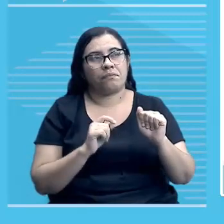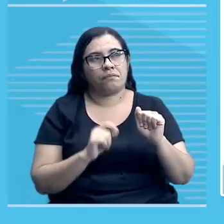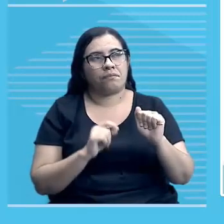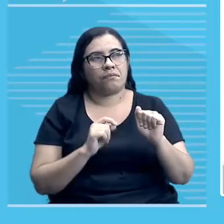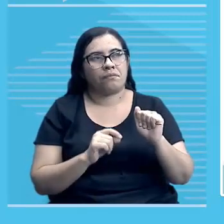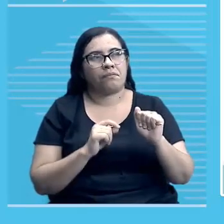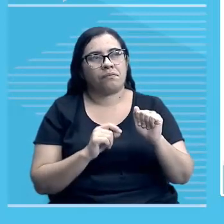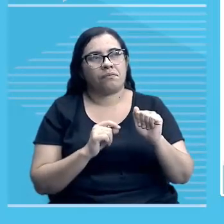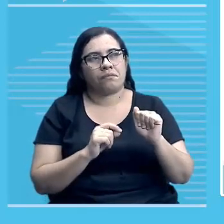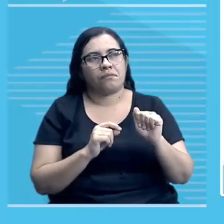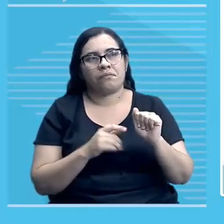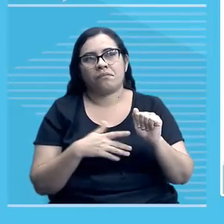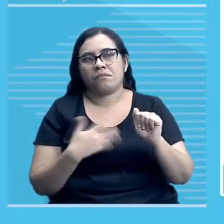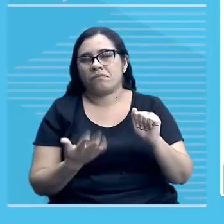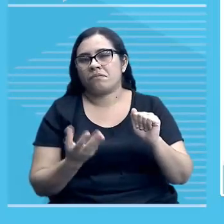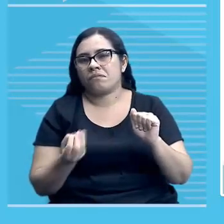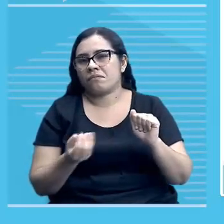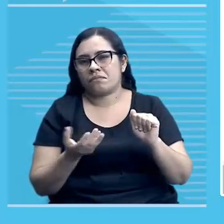ele é